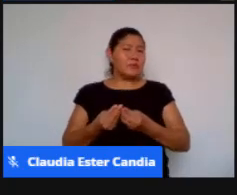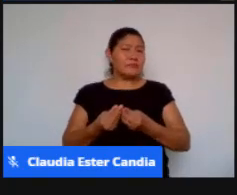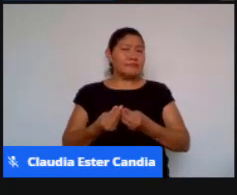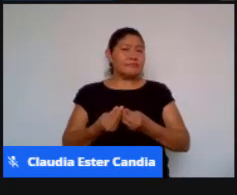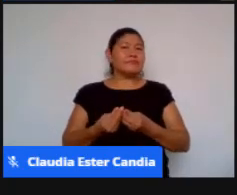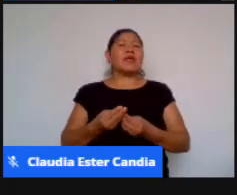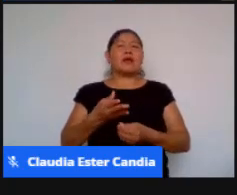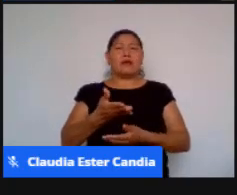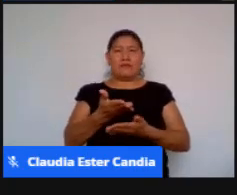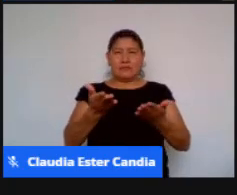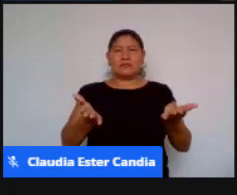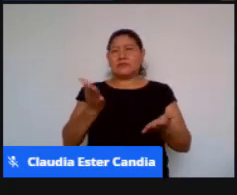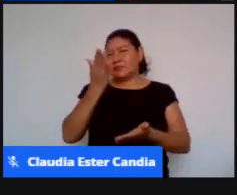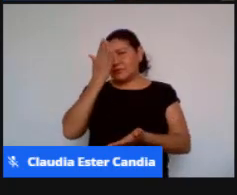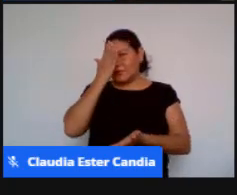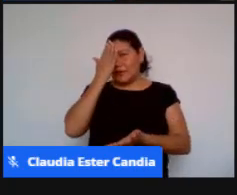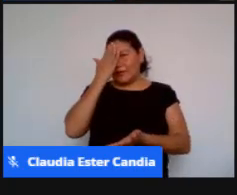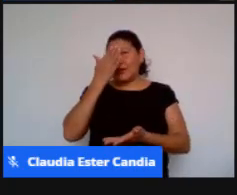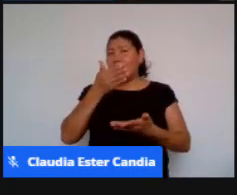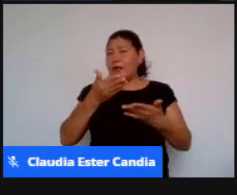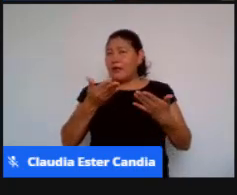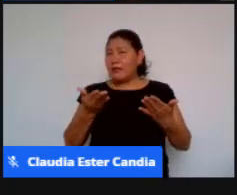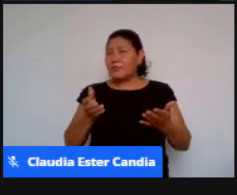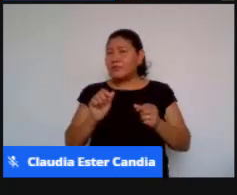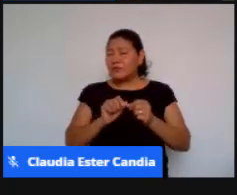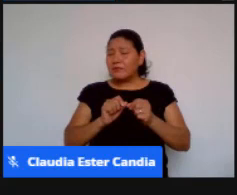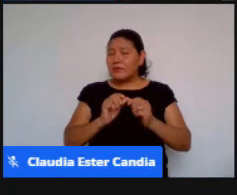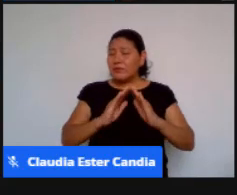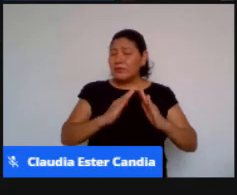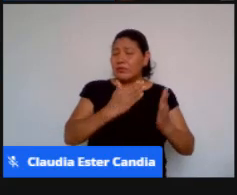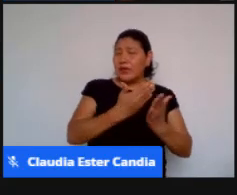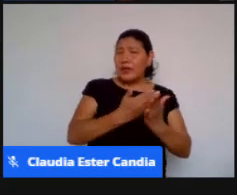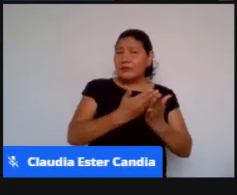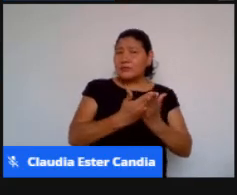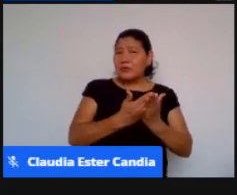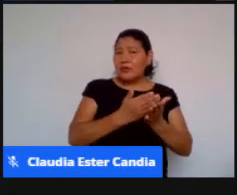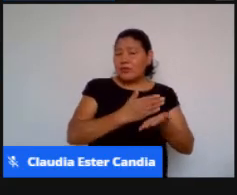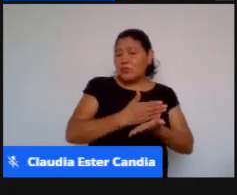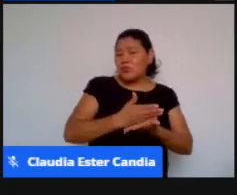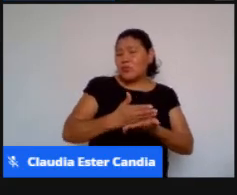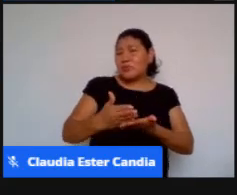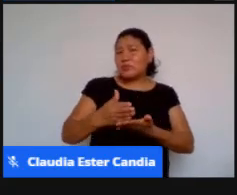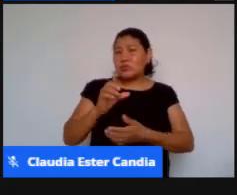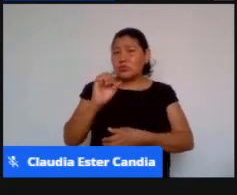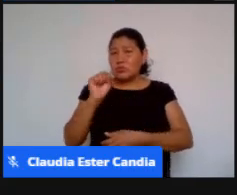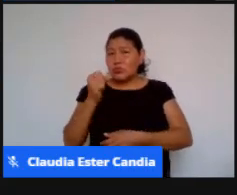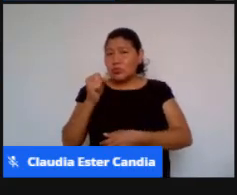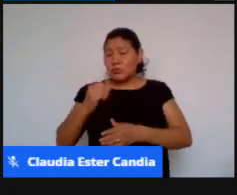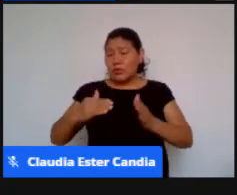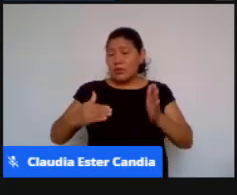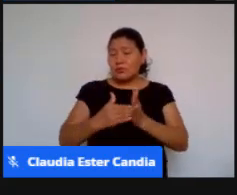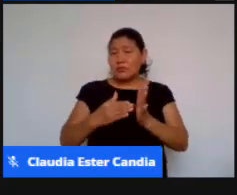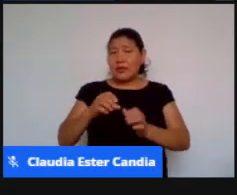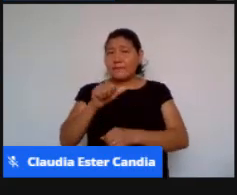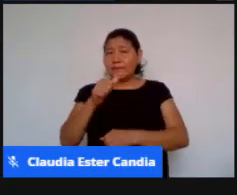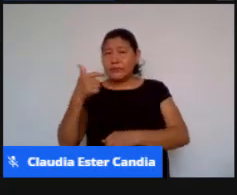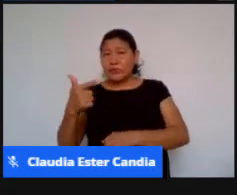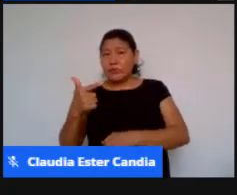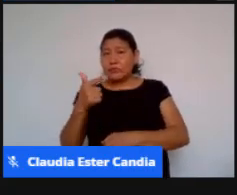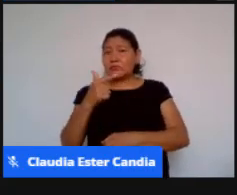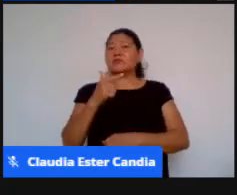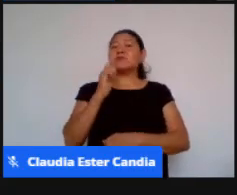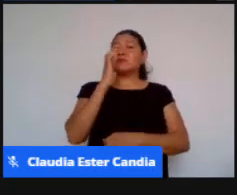isso vocês vão fazer aí na escola aí de 8 a 12 de fevereiro, né? Vocês já sabem que vocês vão ter isso, vocês